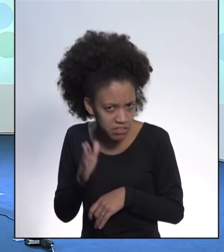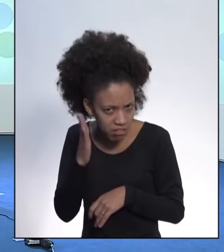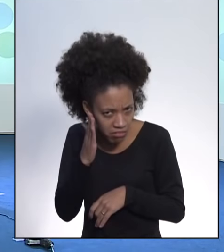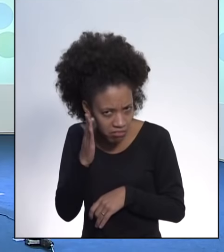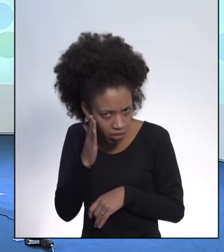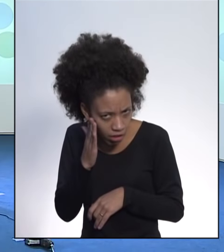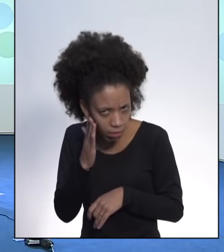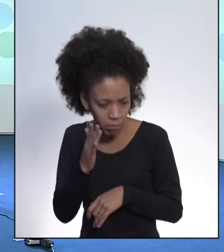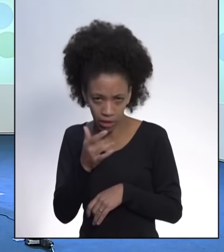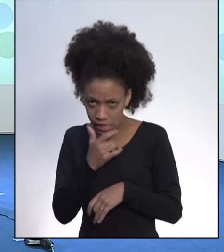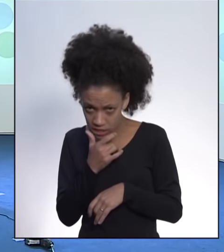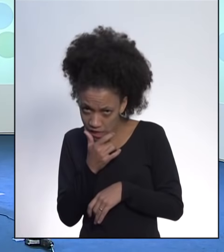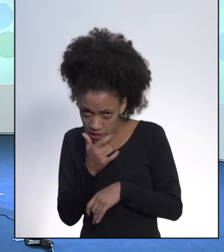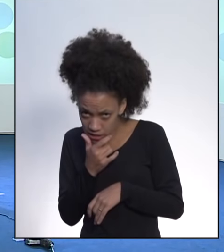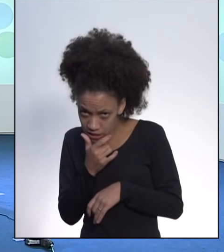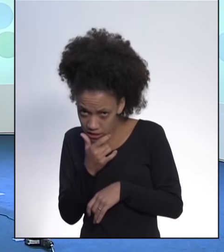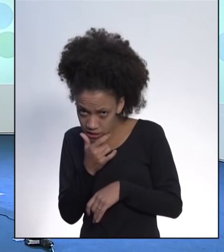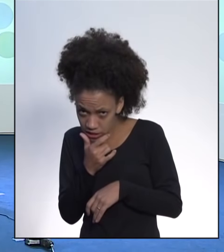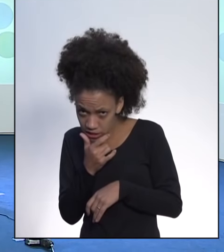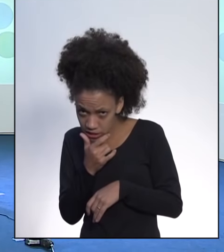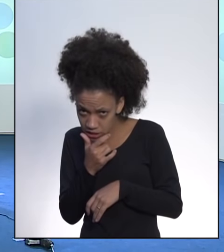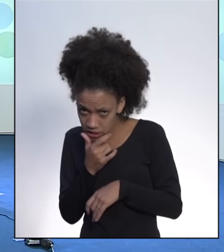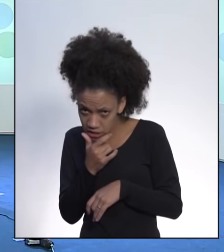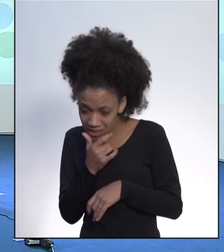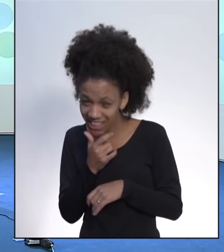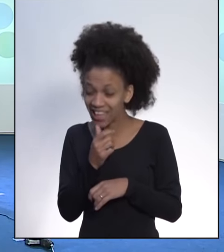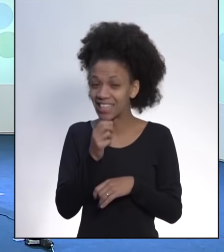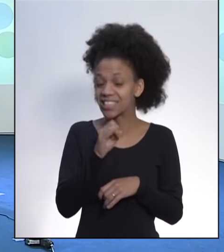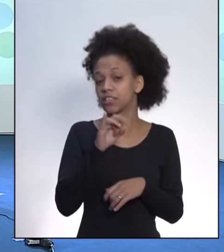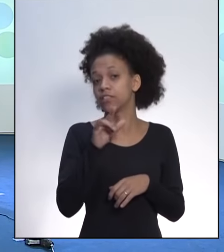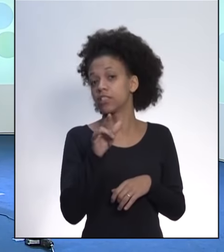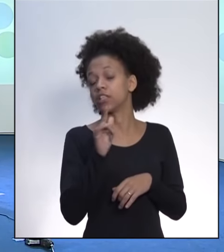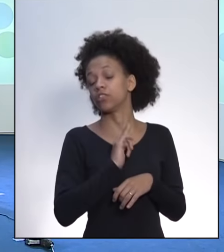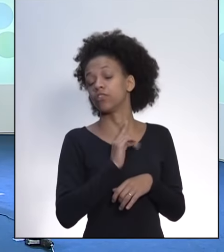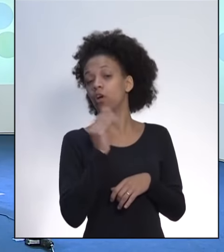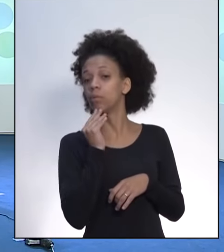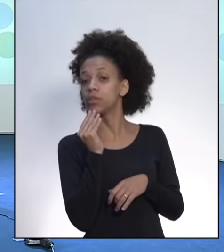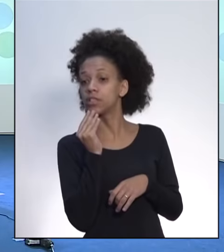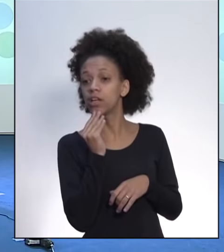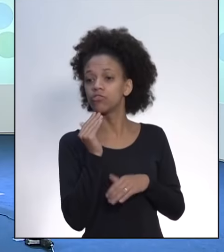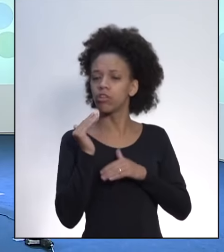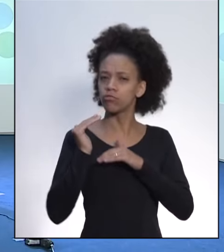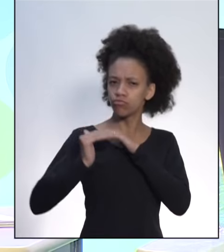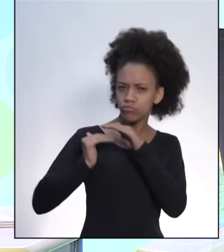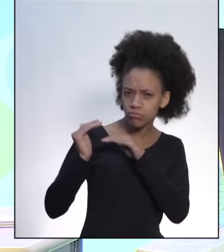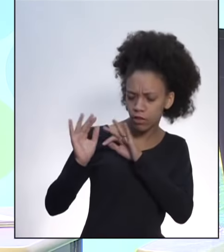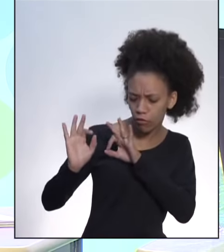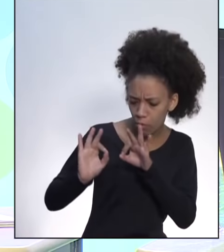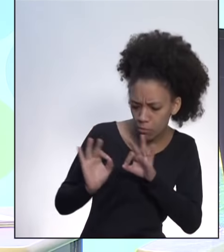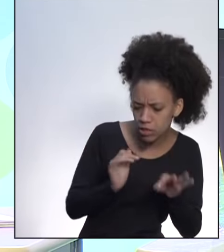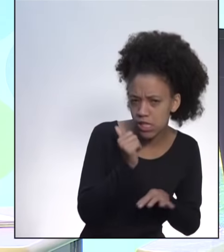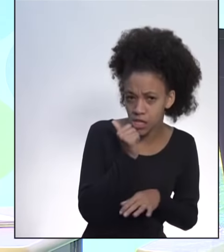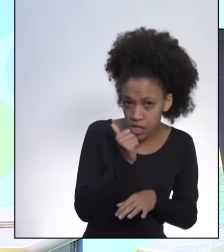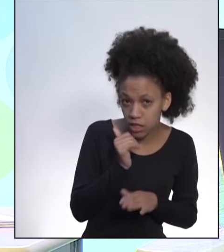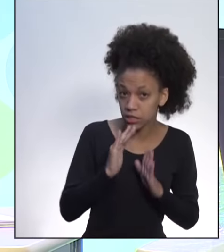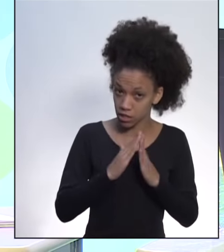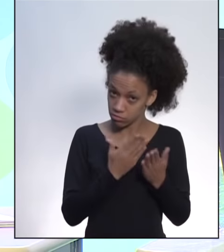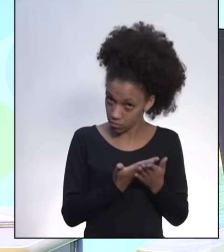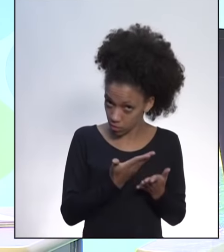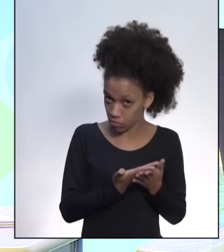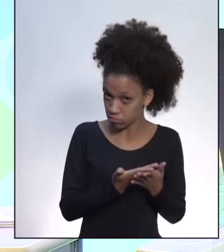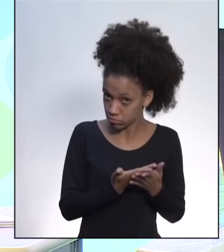você fala inglês e se você tiver oportunidade desenvolver um projeto científico na